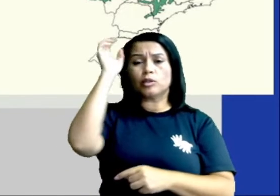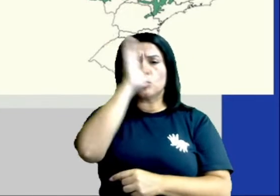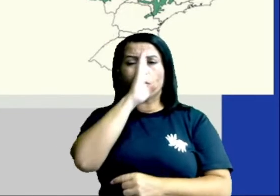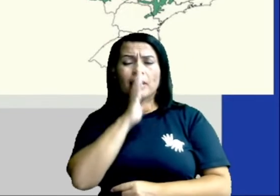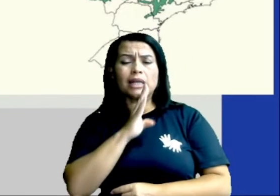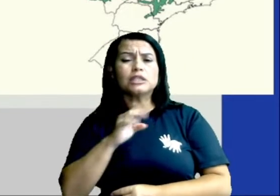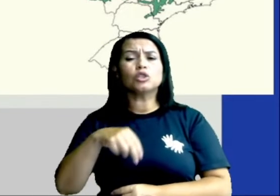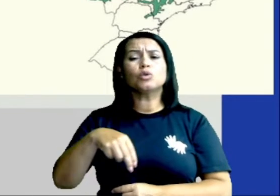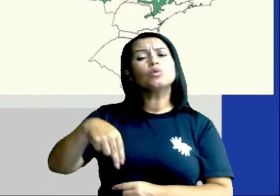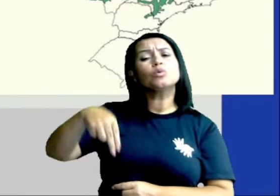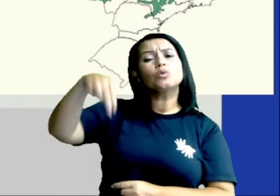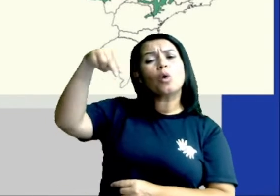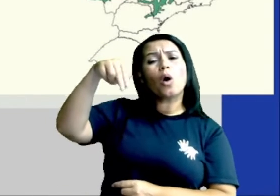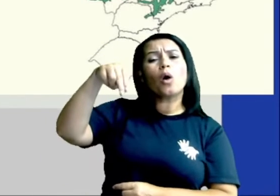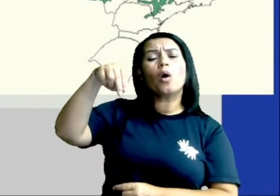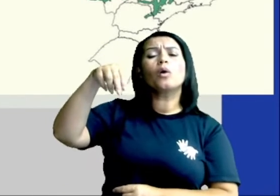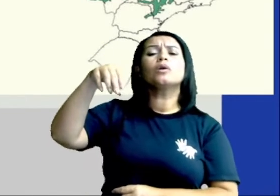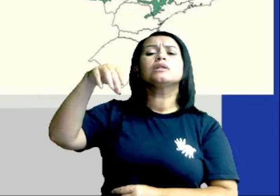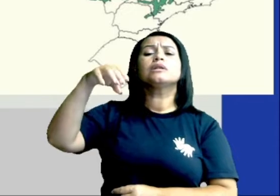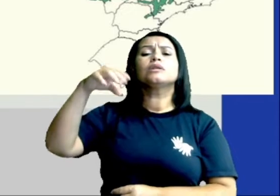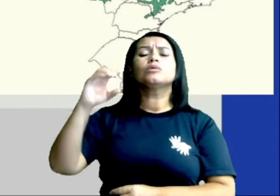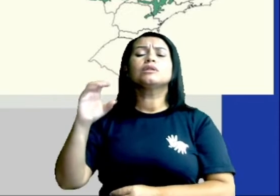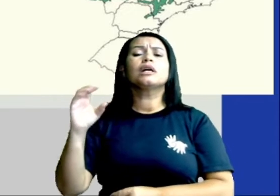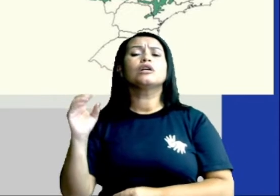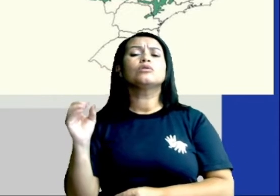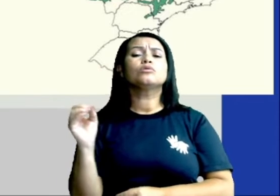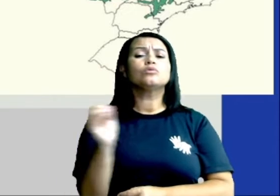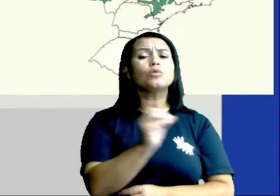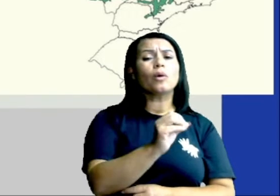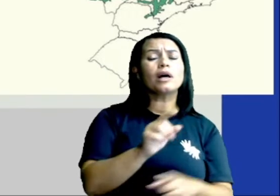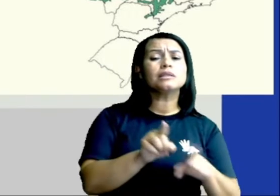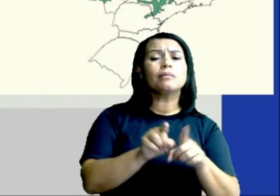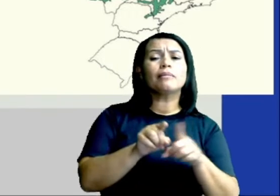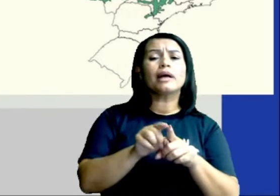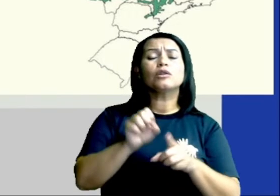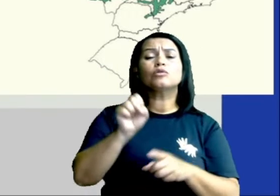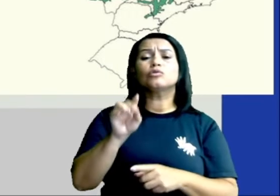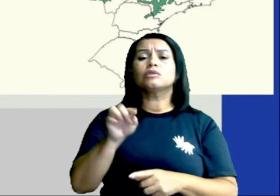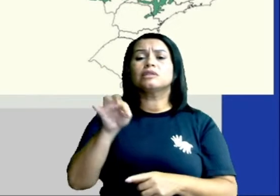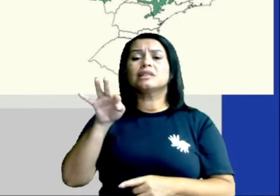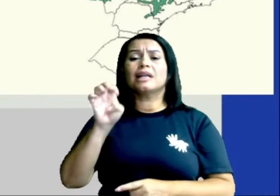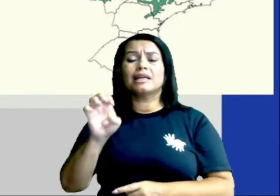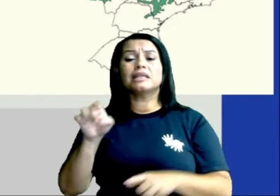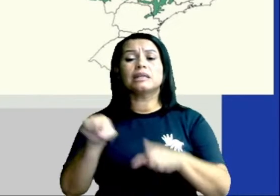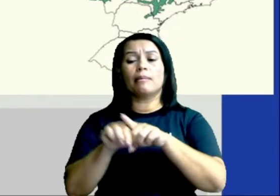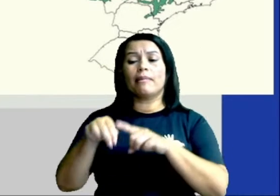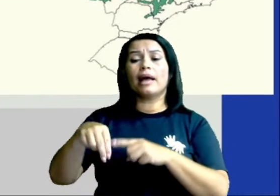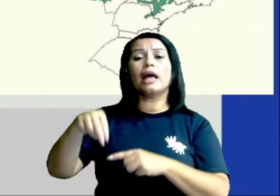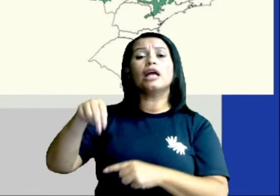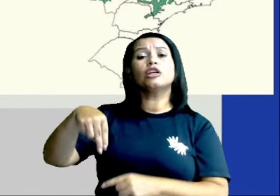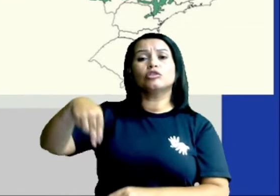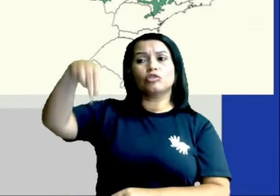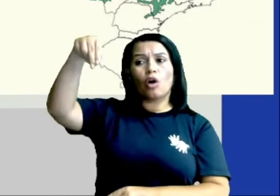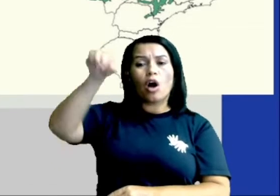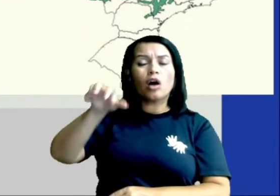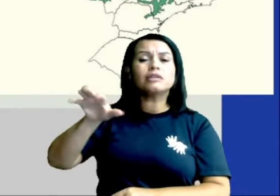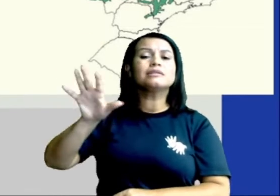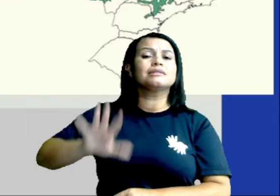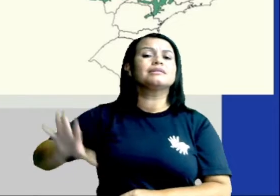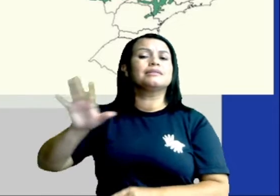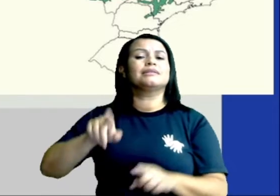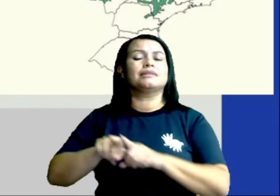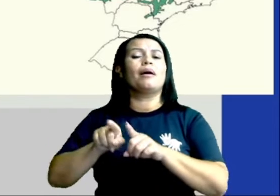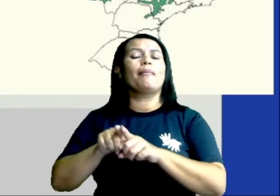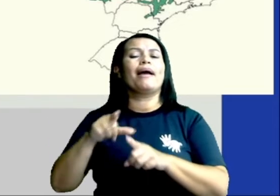da região norte, região centro-oeste, região sudeste, norte também, tá? O cerrado é um domínio vegetal formado por plantas,